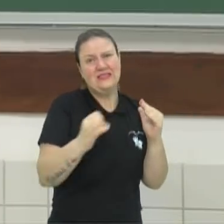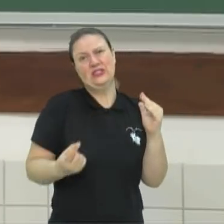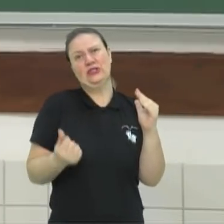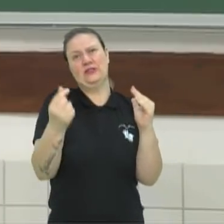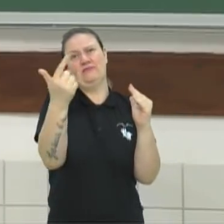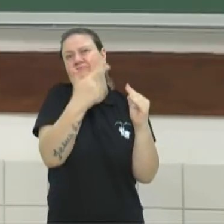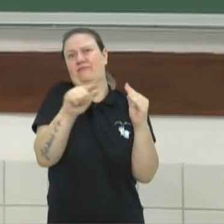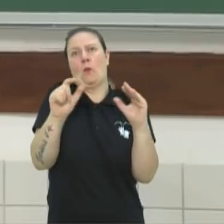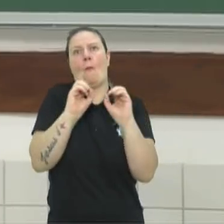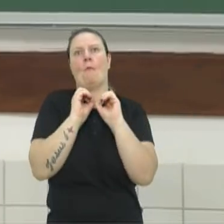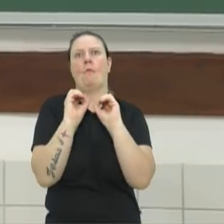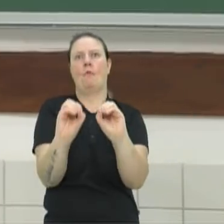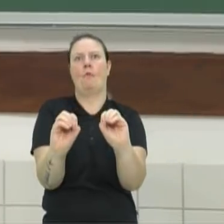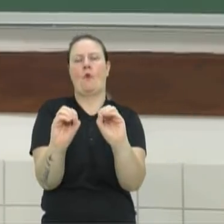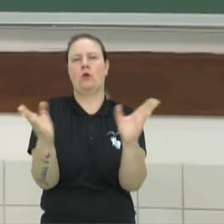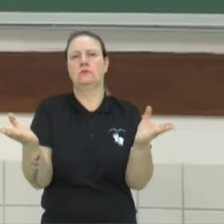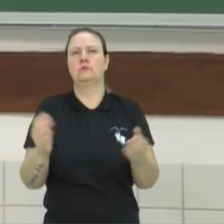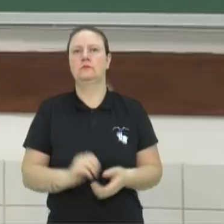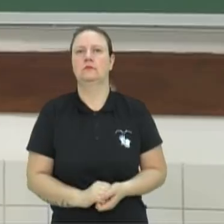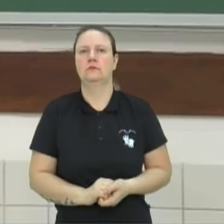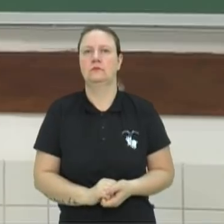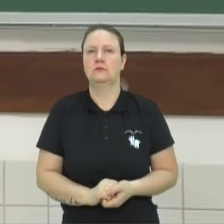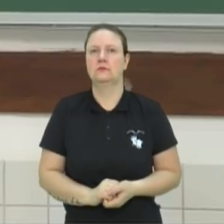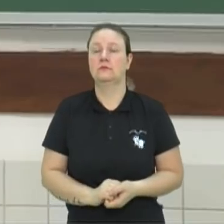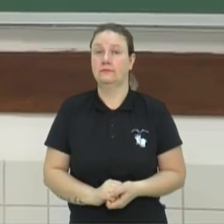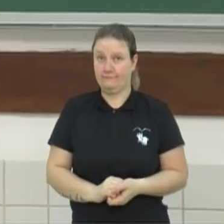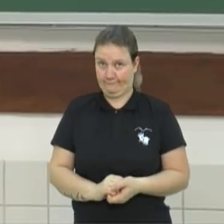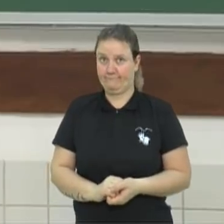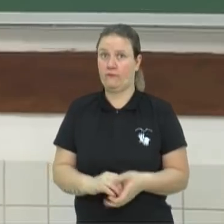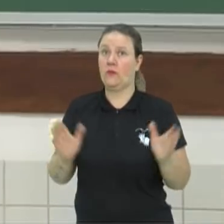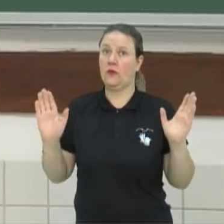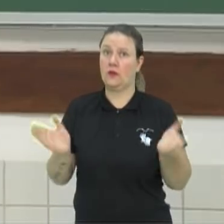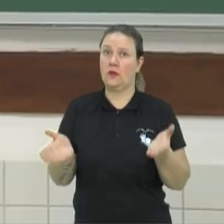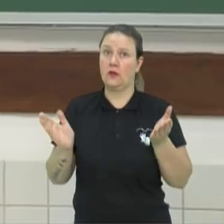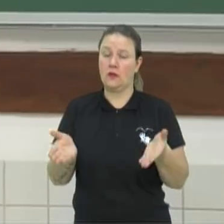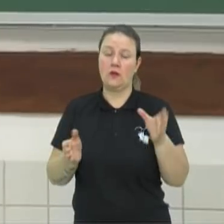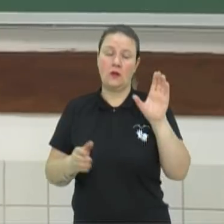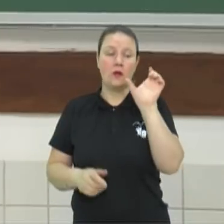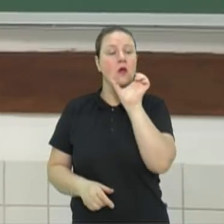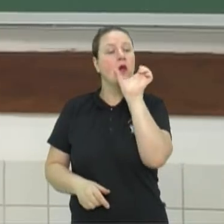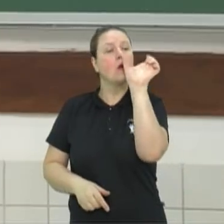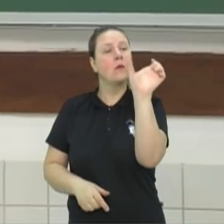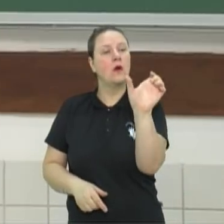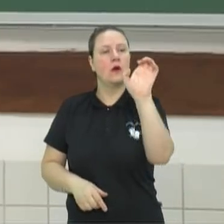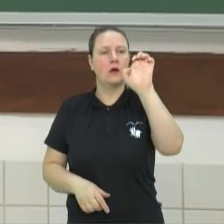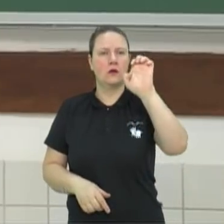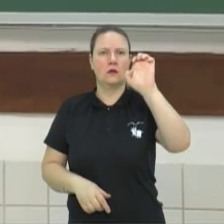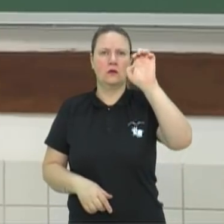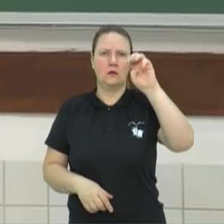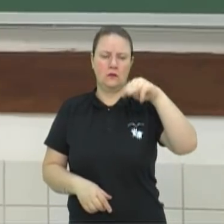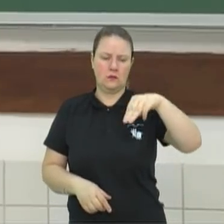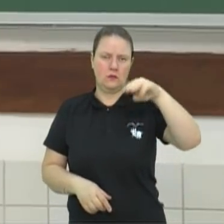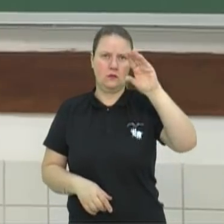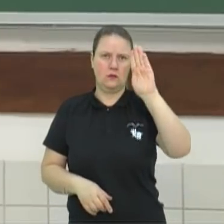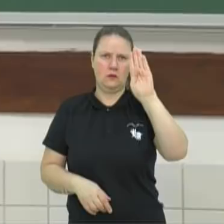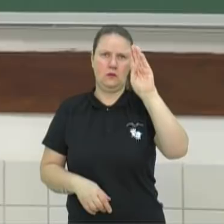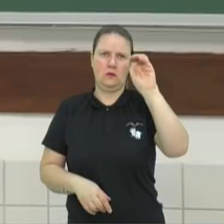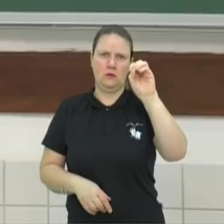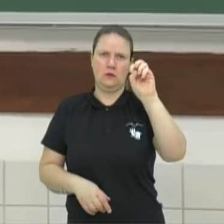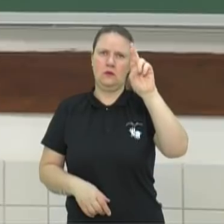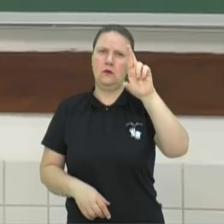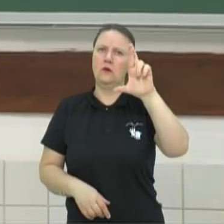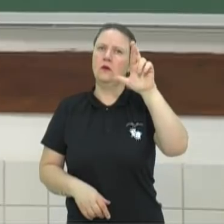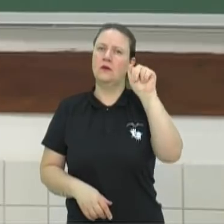foi impedida. Ou embora, ele introduz uma oração que não tem força suficiente para